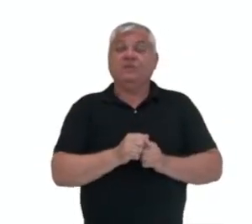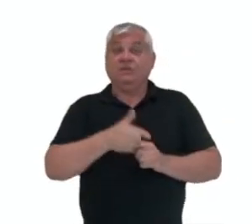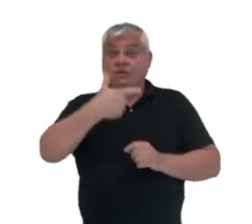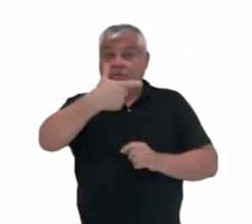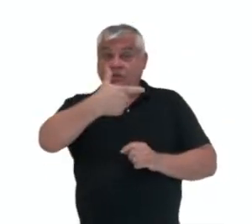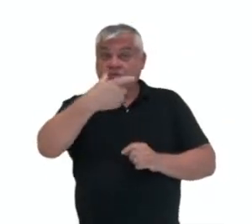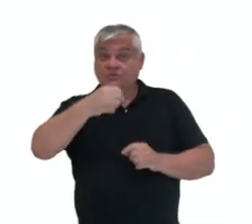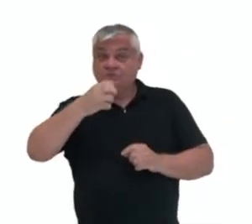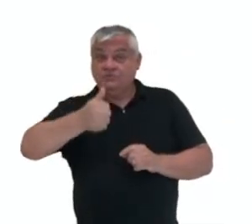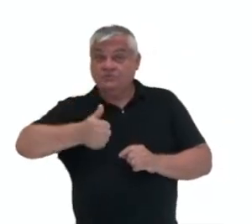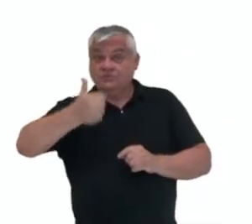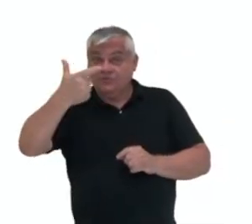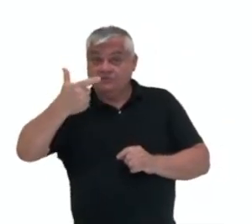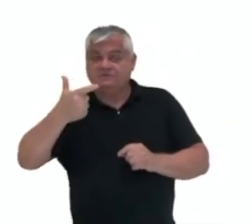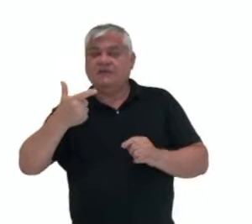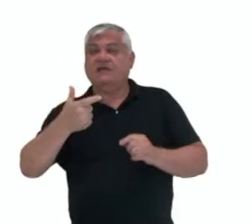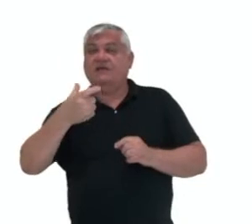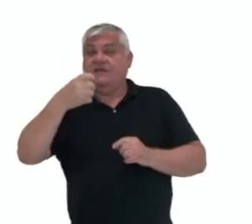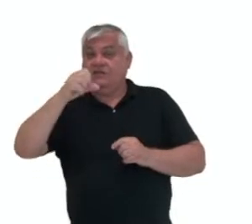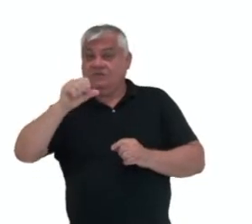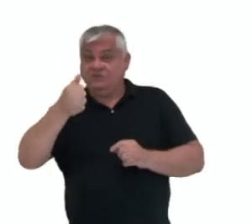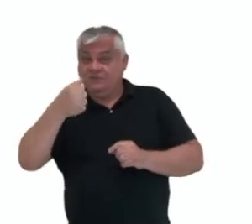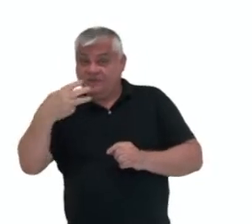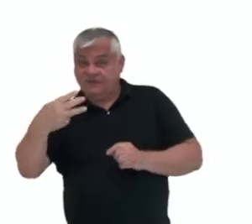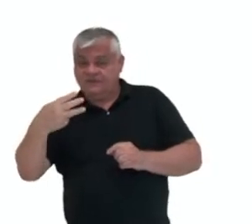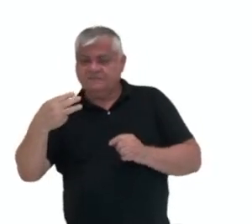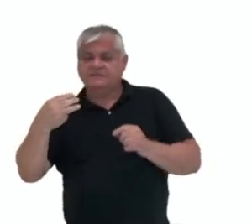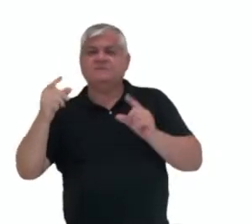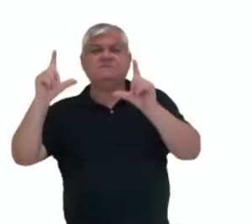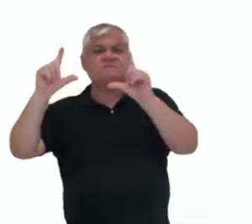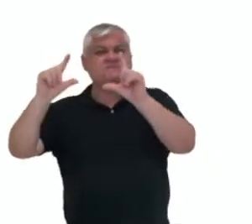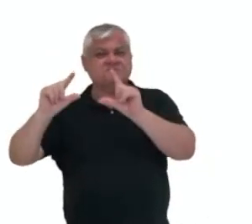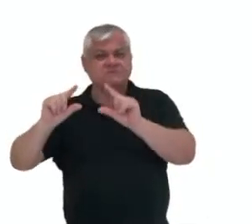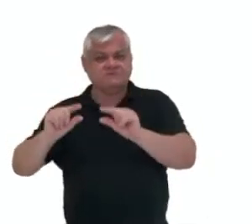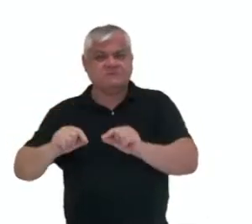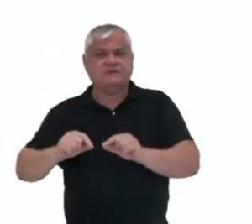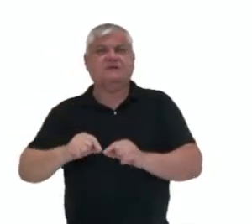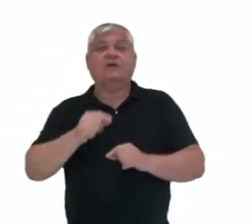De novo, de 2012 para 2013, teve uma redução de